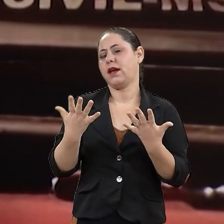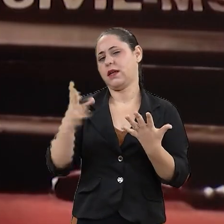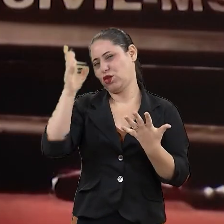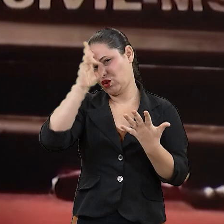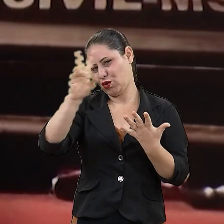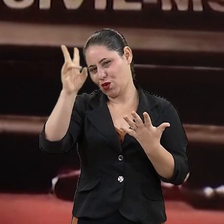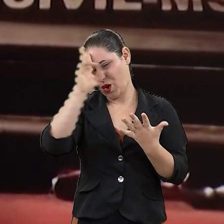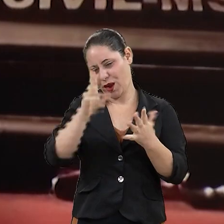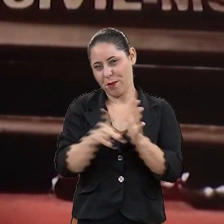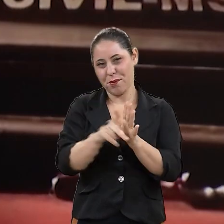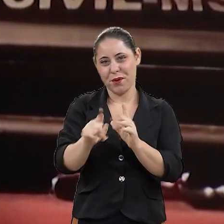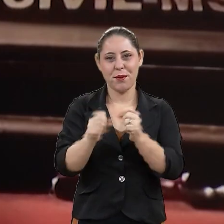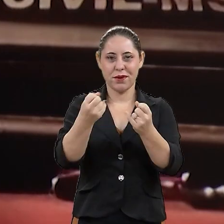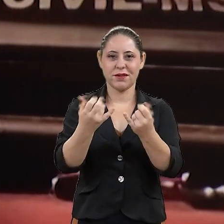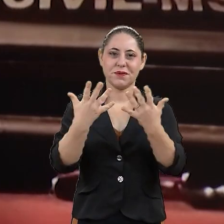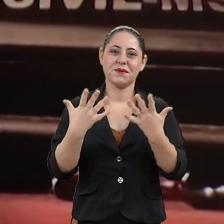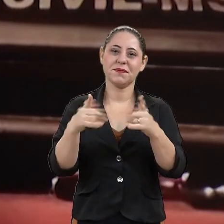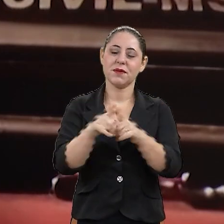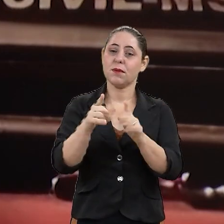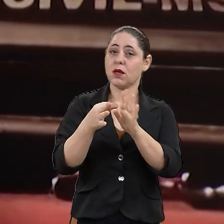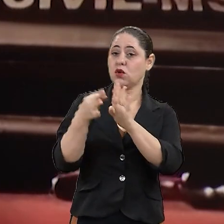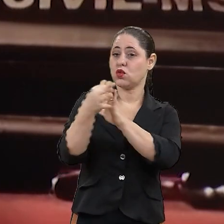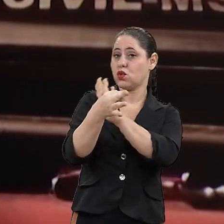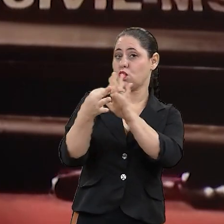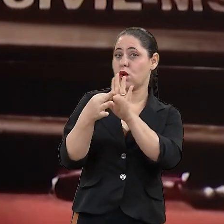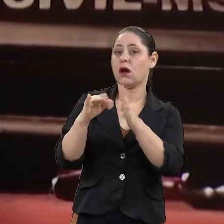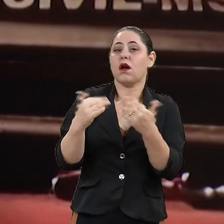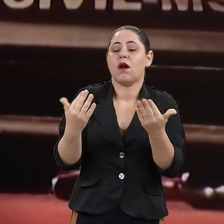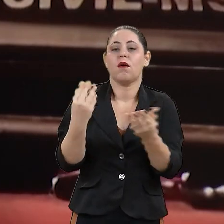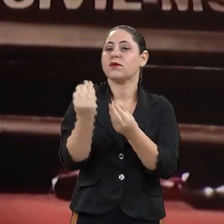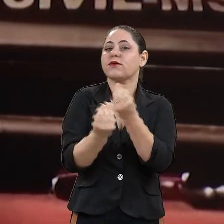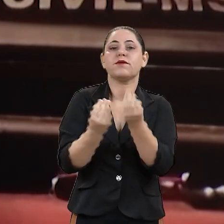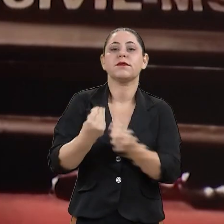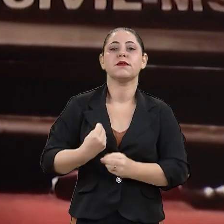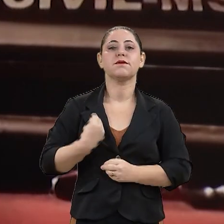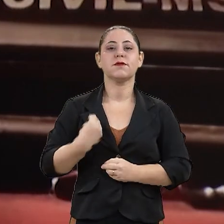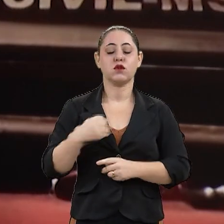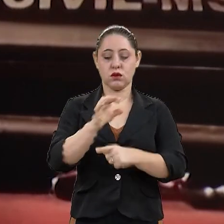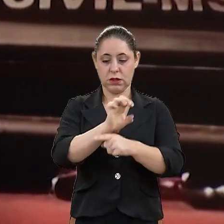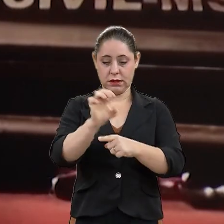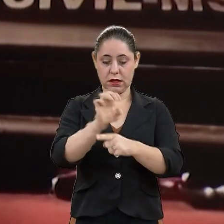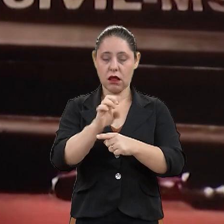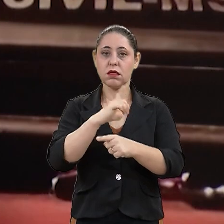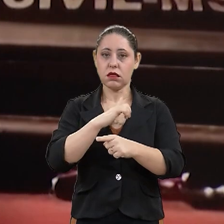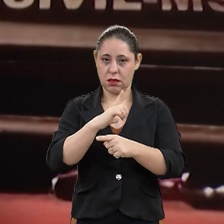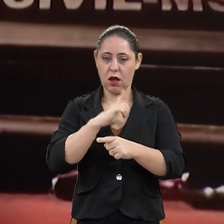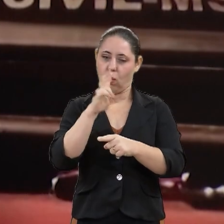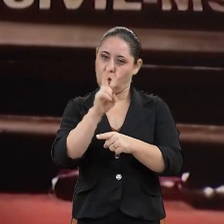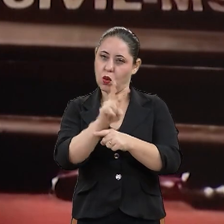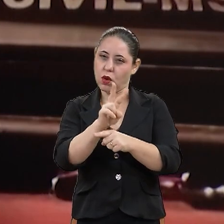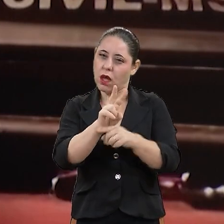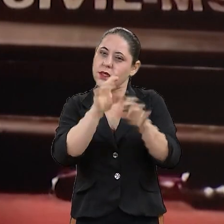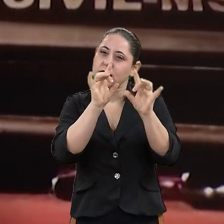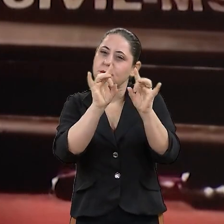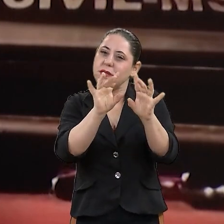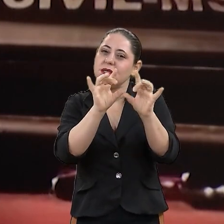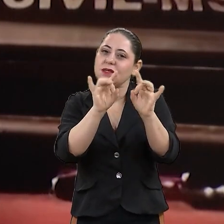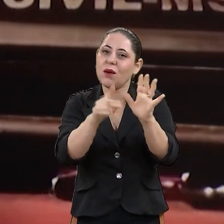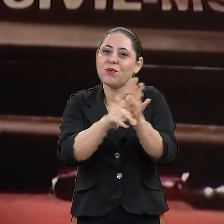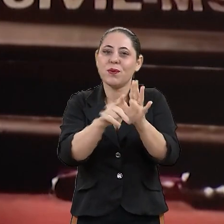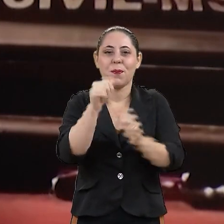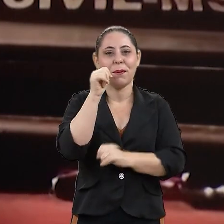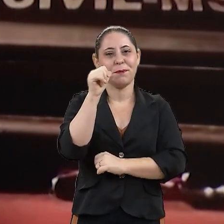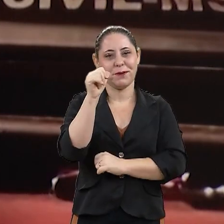sua história e falar sua opinião sobre como é viver em um estado que tem este cuidado especial com